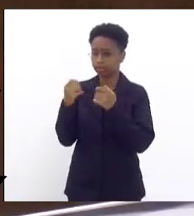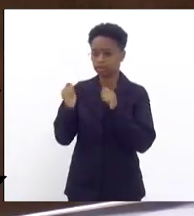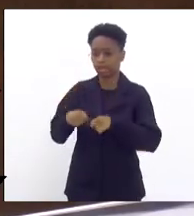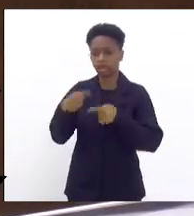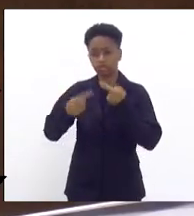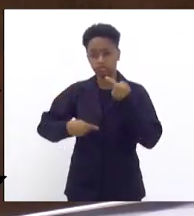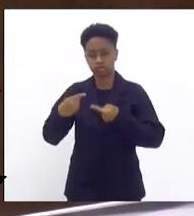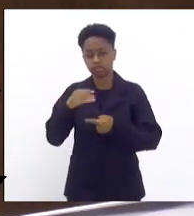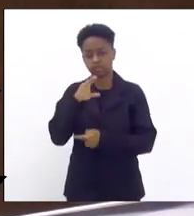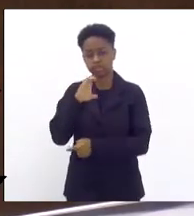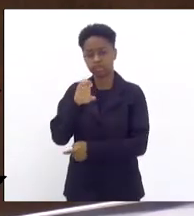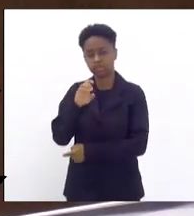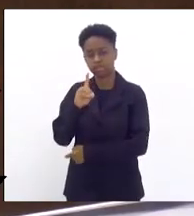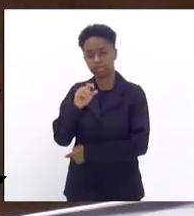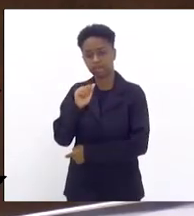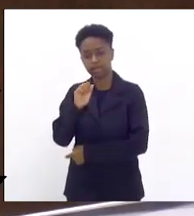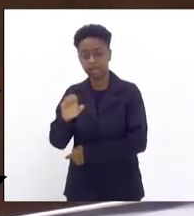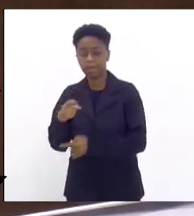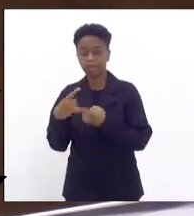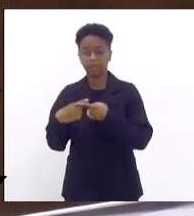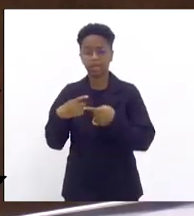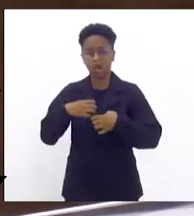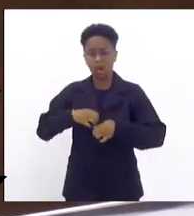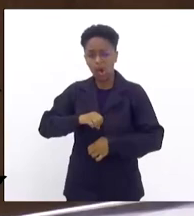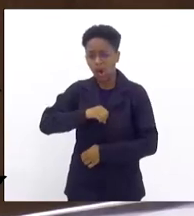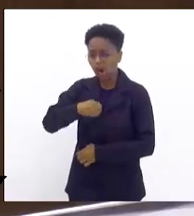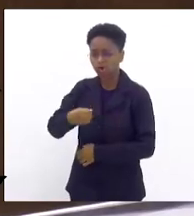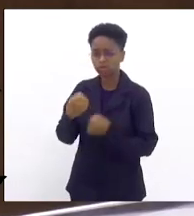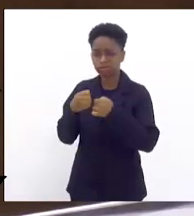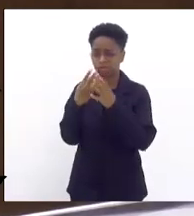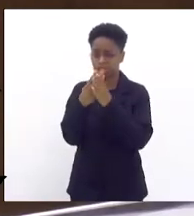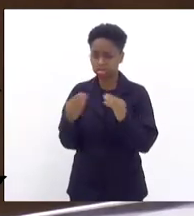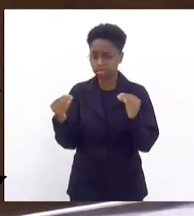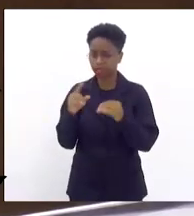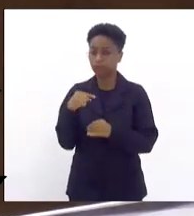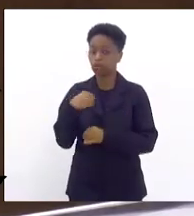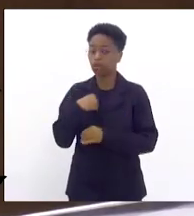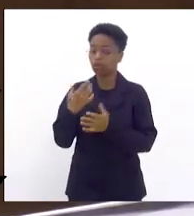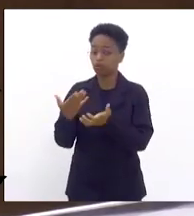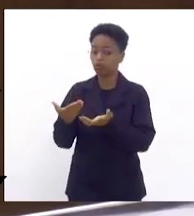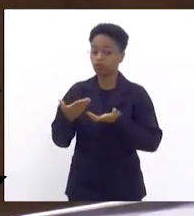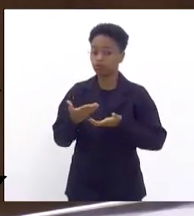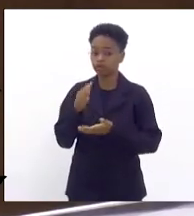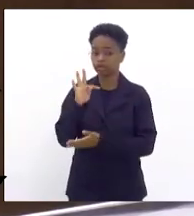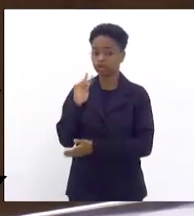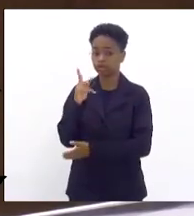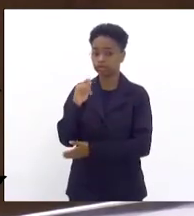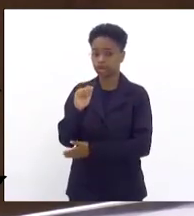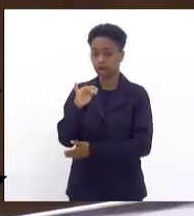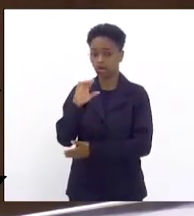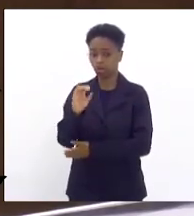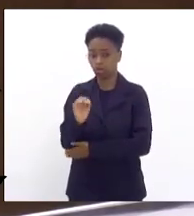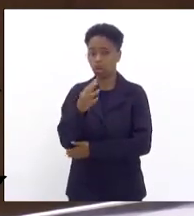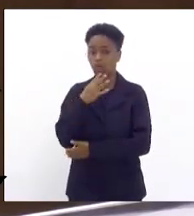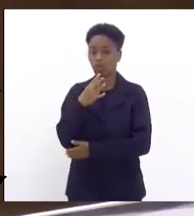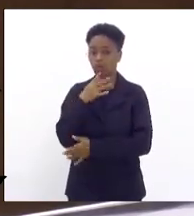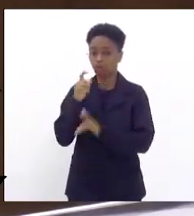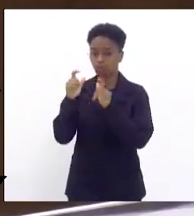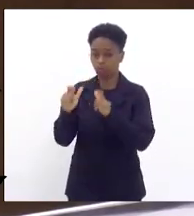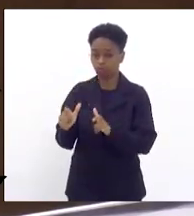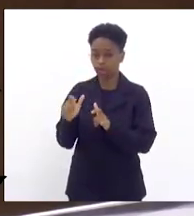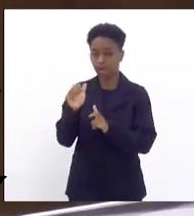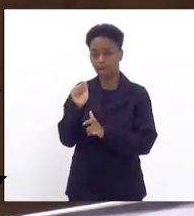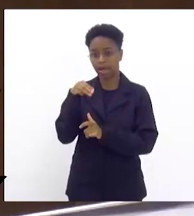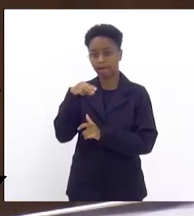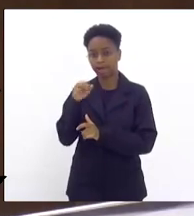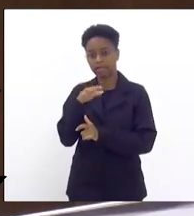a SEDAI, porque esse ódio da SEDAI tem que passar, doutor. Mas vamos lá. Eu queria convidar o doutor Tiago, do MP, para conhecer as instalações do Lameirão e do